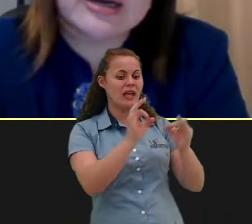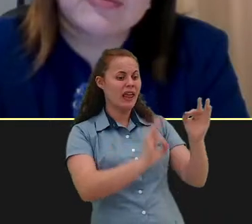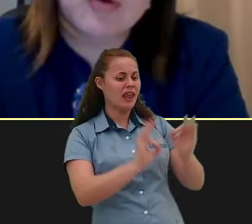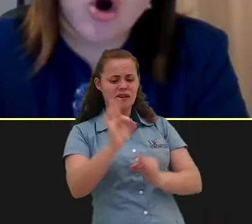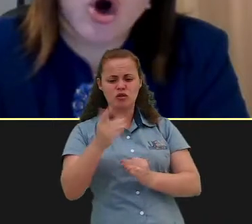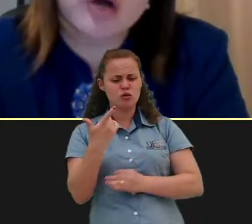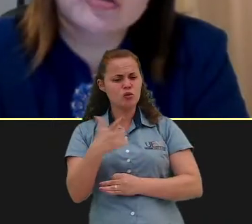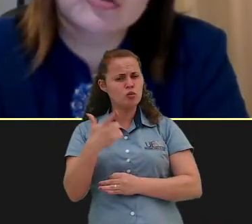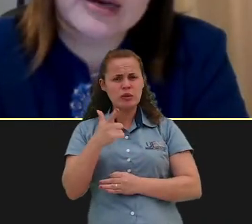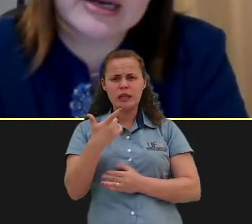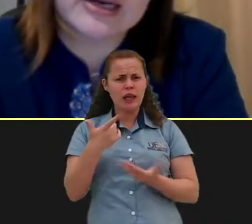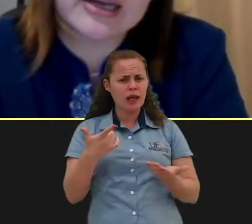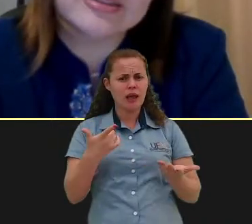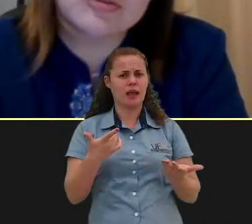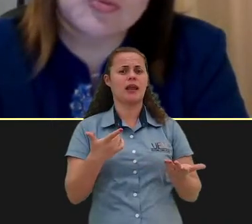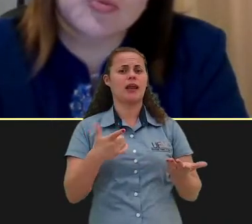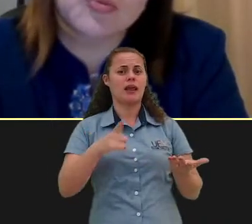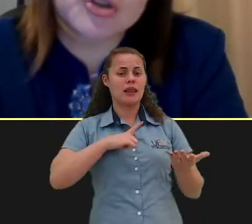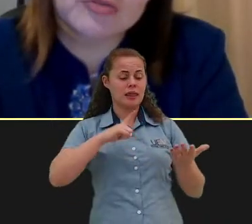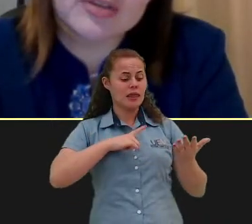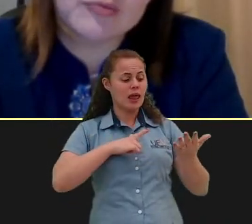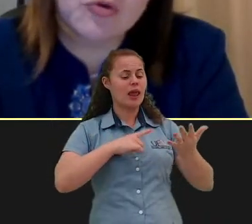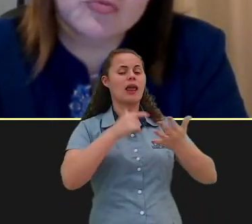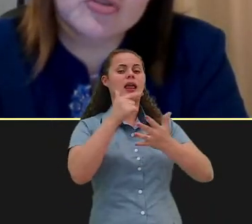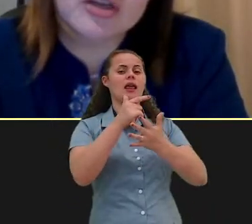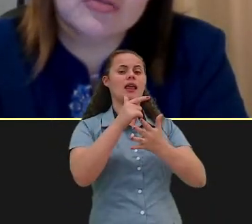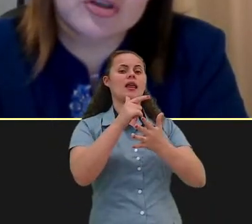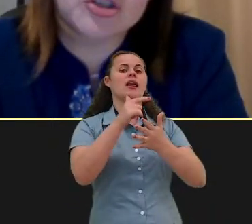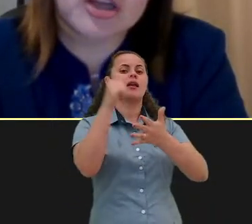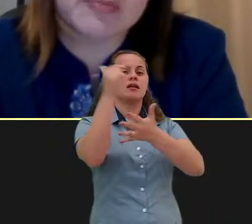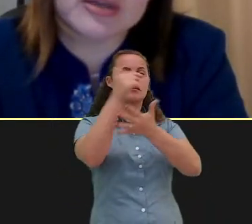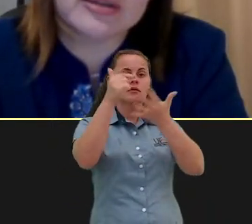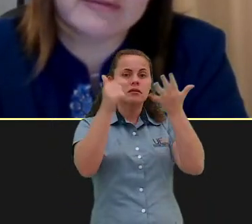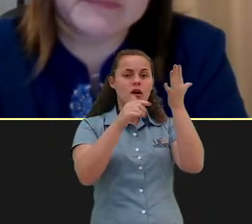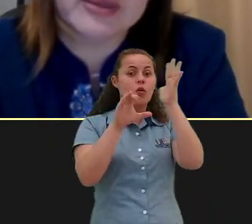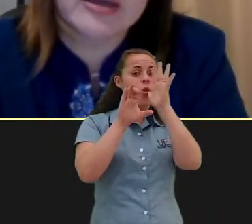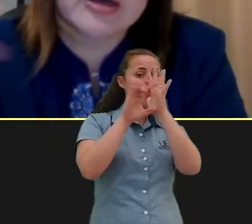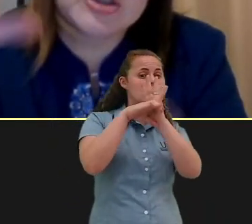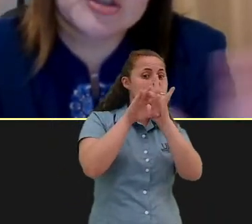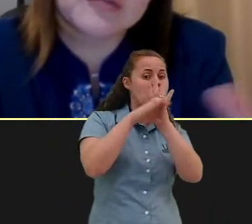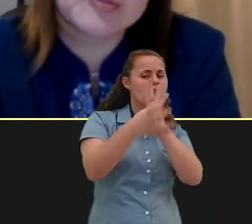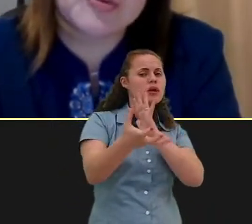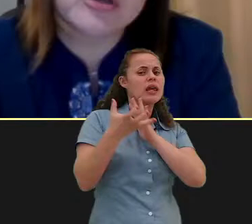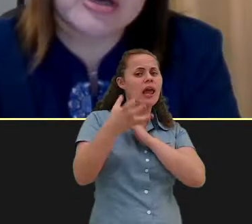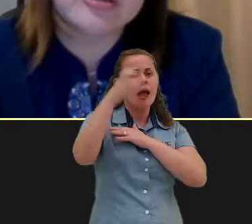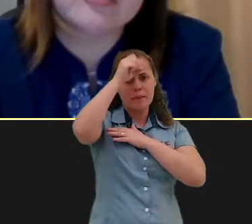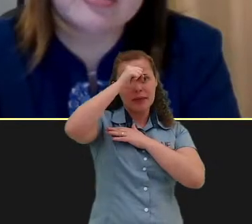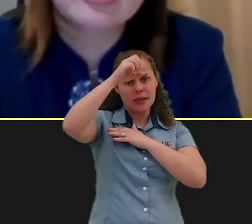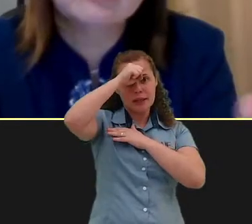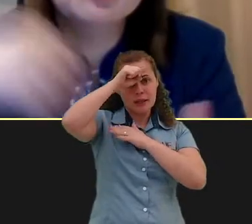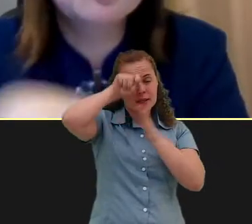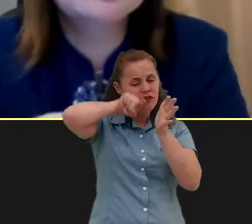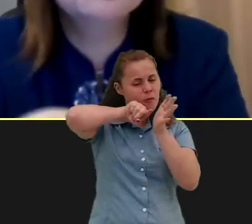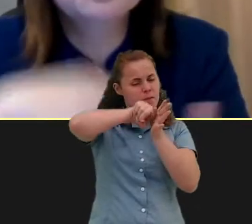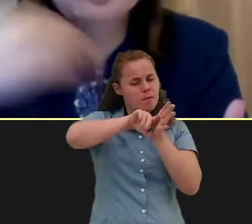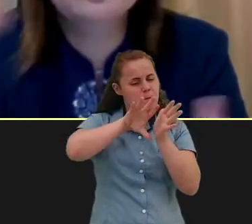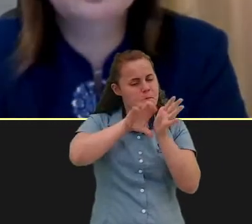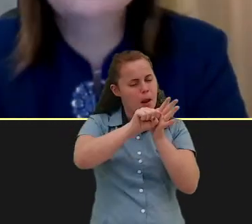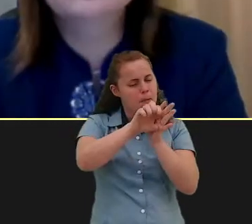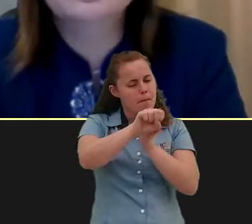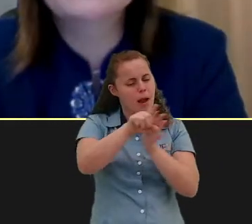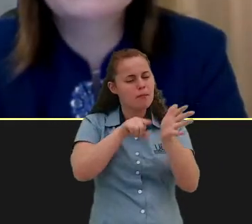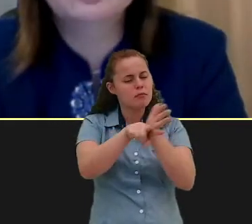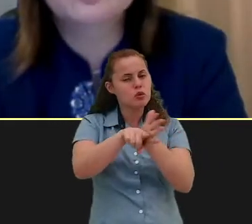um rótulo, uma classe, já não sabe um conceito que a gente quer aprender. a gente vai explorar aquilo. Mas, por exemplo, se eu